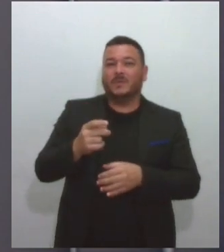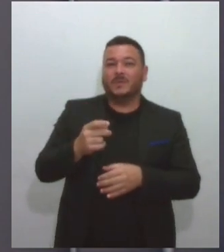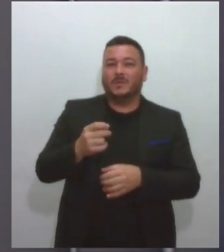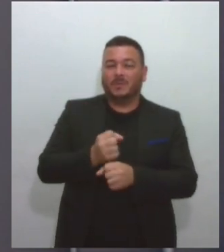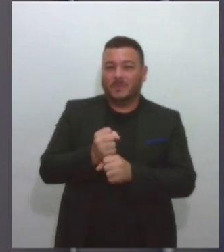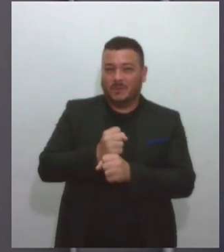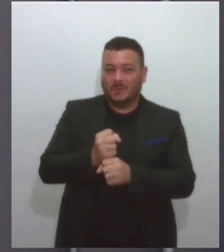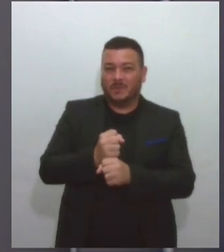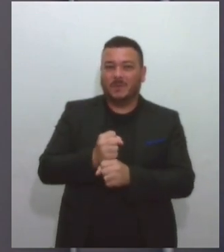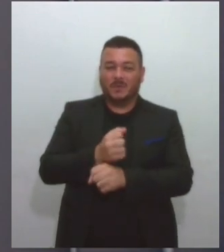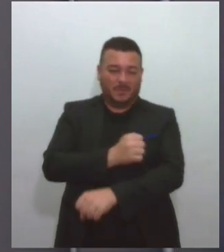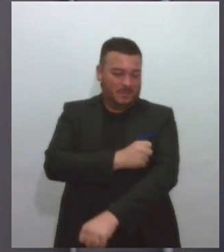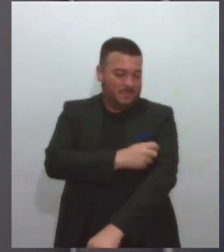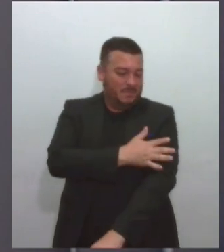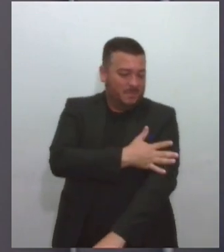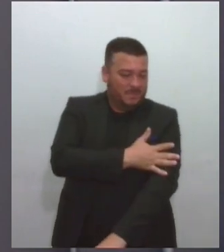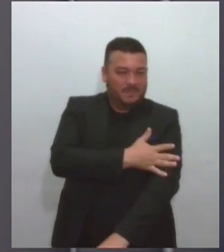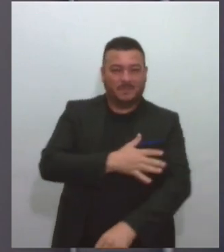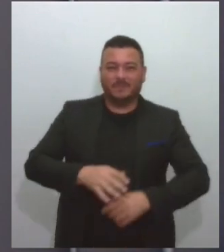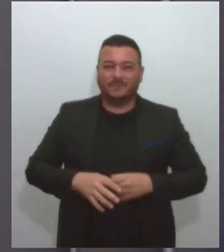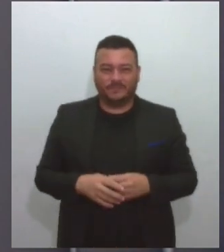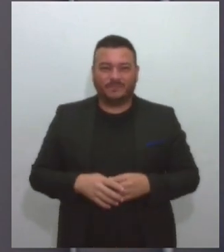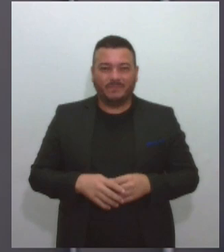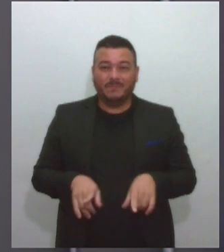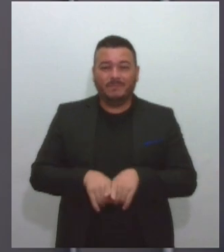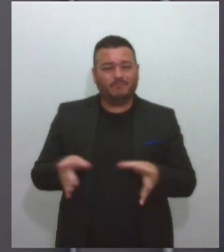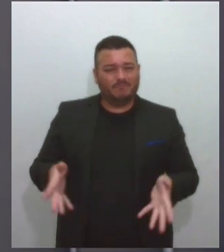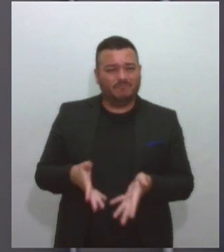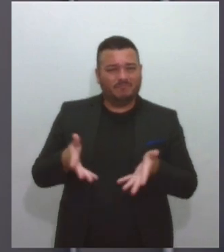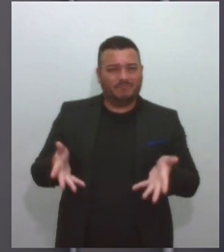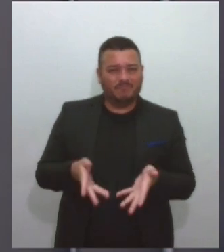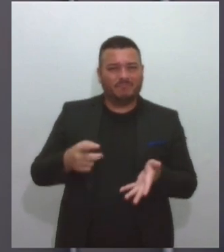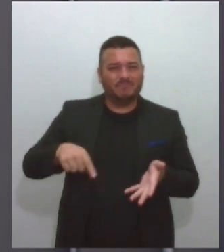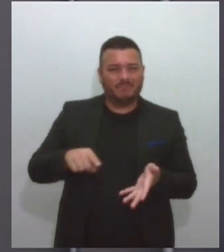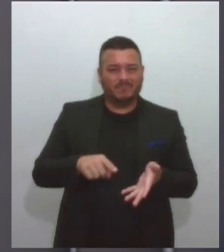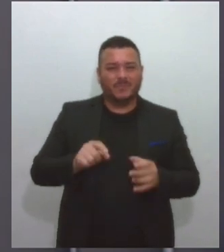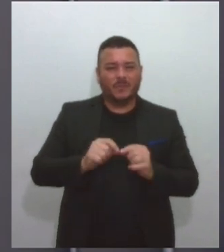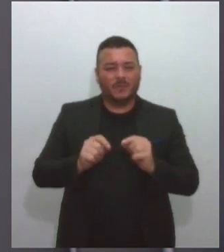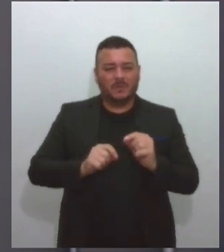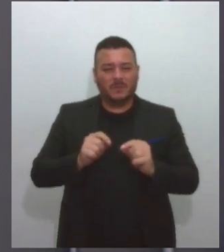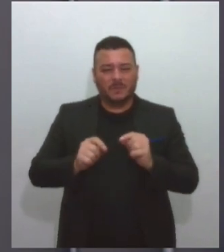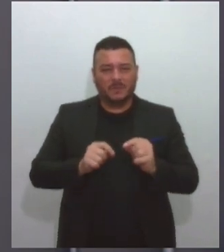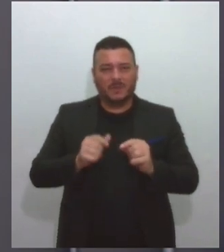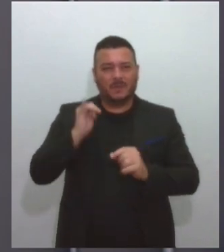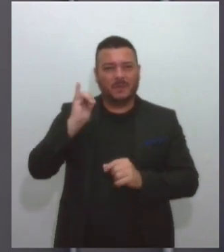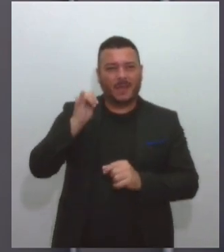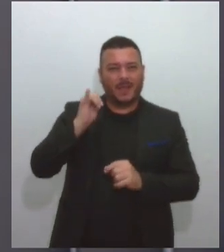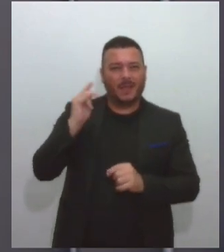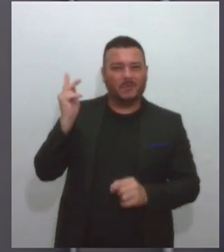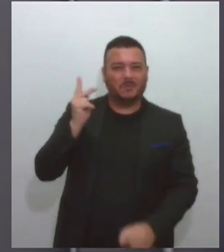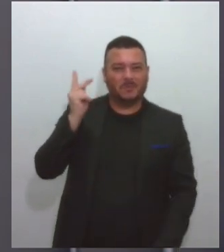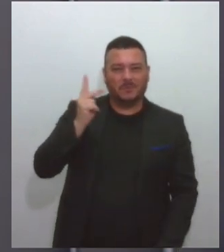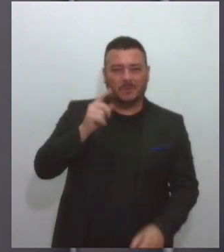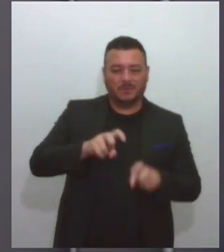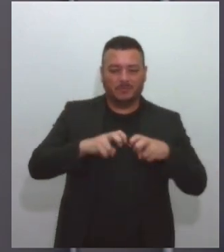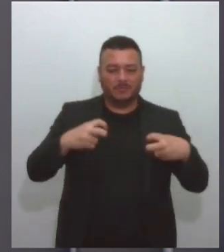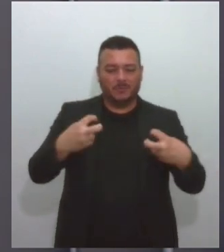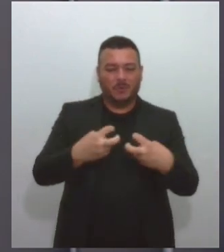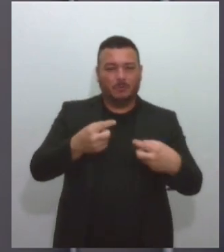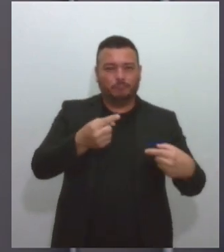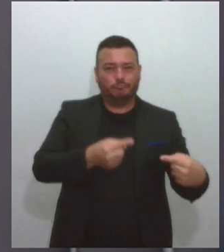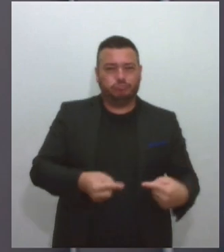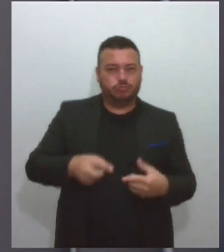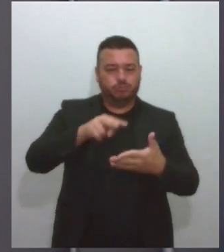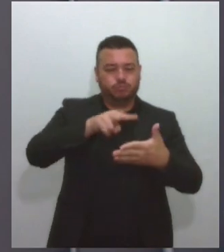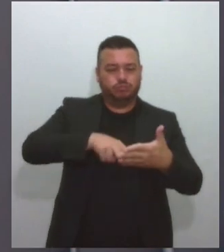fundamental e promove atividades como a contação de histórias, rodas de leitura, saraus